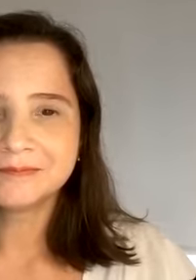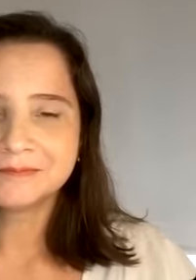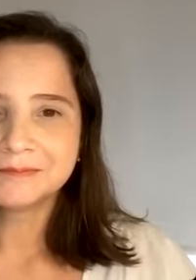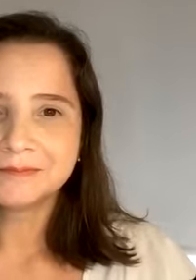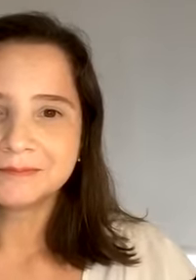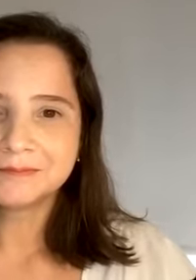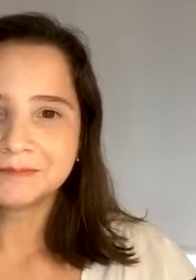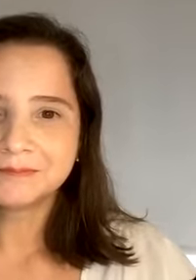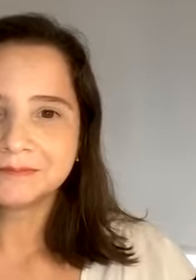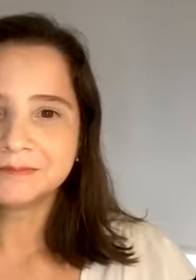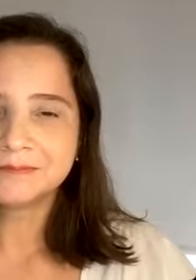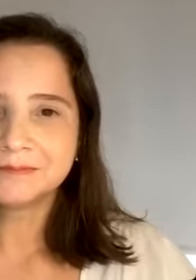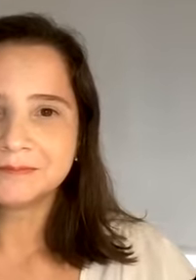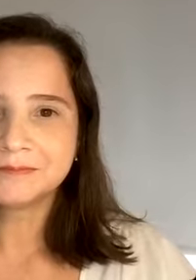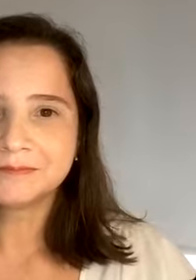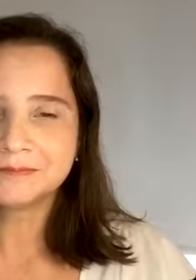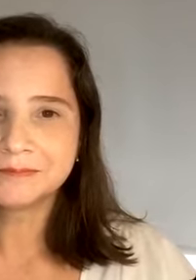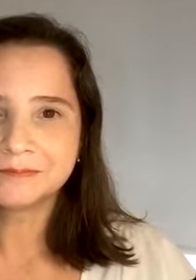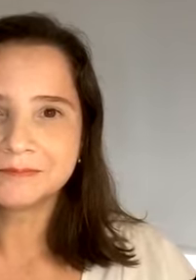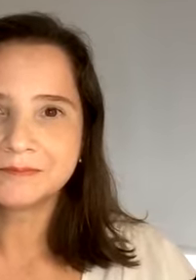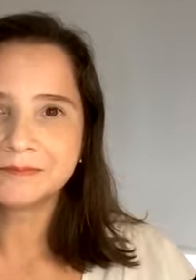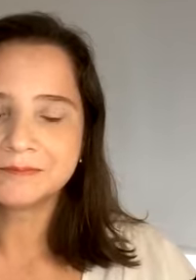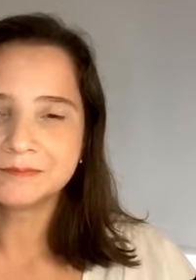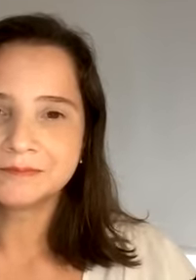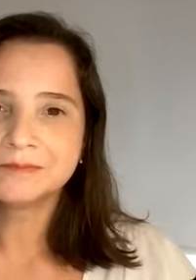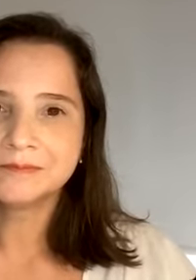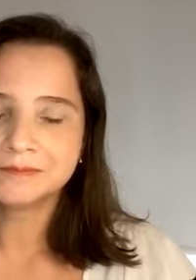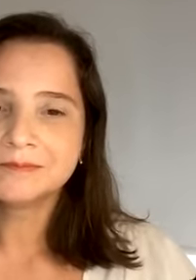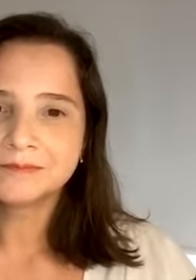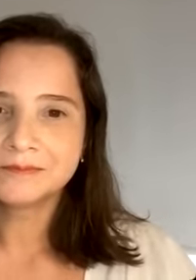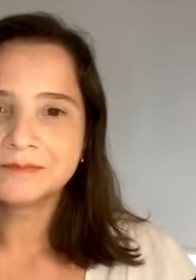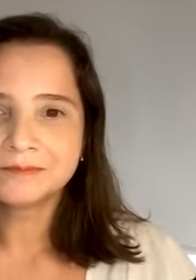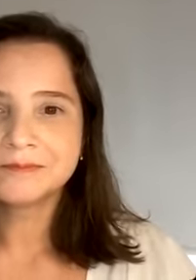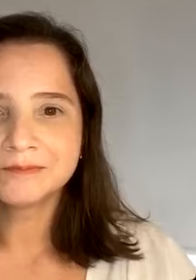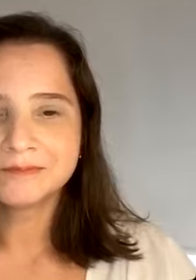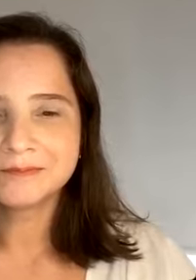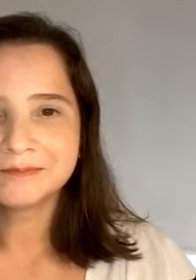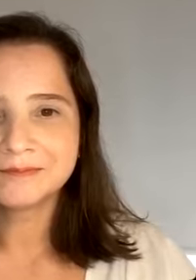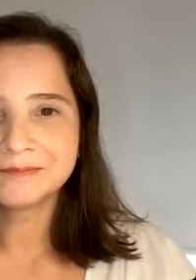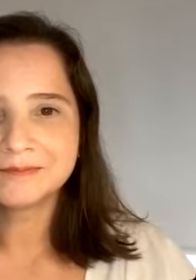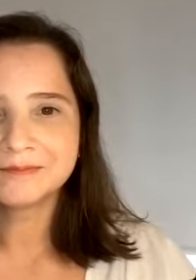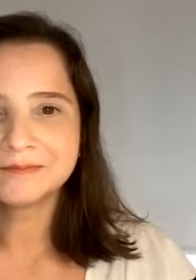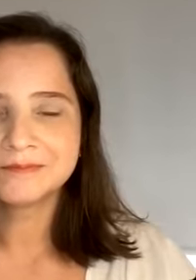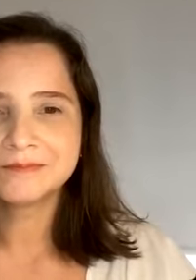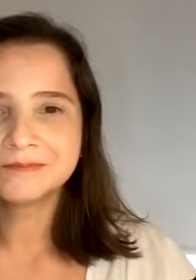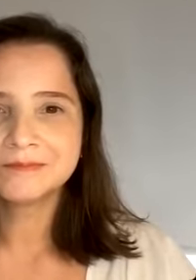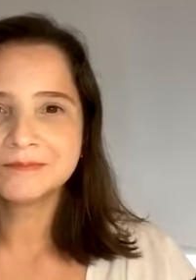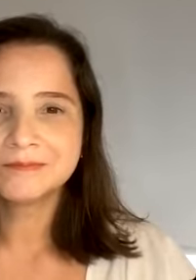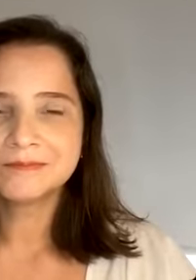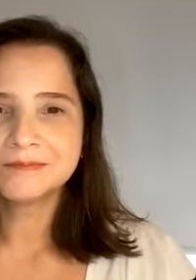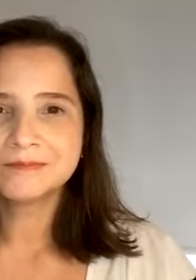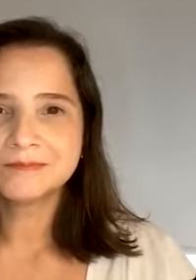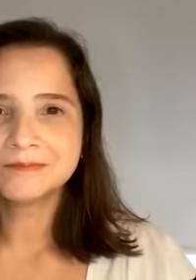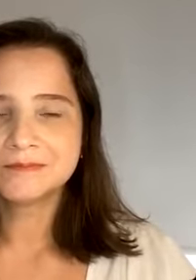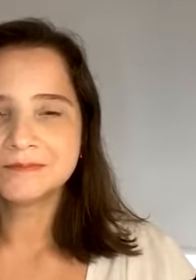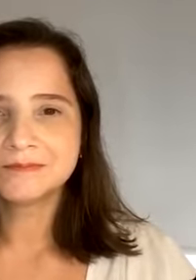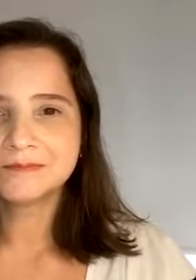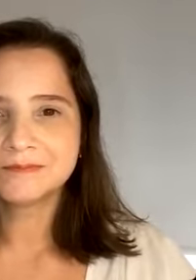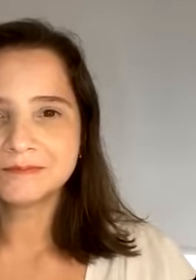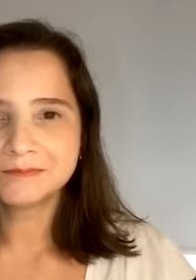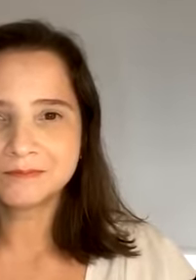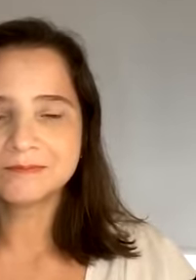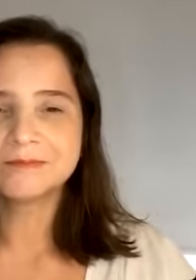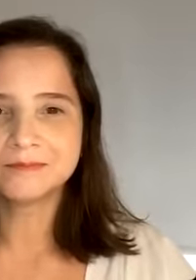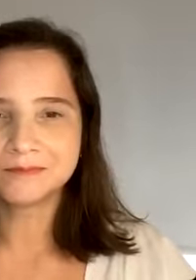Agenda 2030 dos Objetivos de Desenvolvimento Sustentável, a inclusão e a acessibilidade é citada em